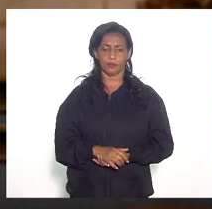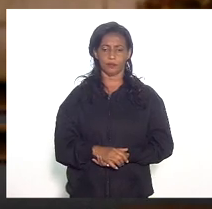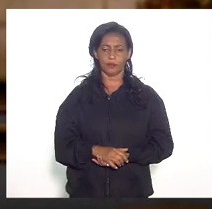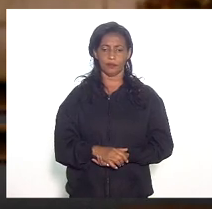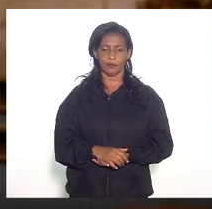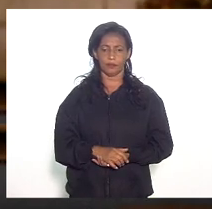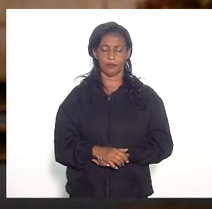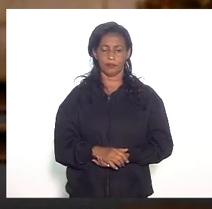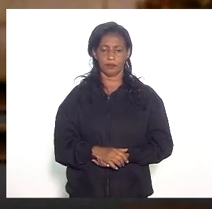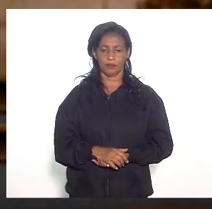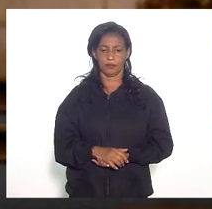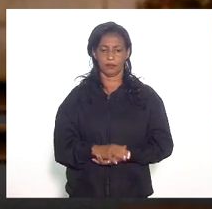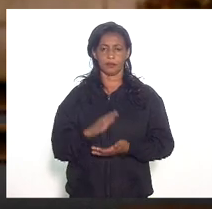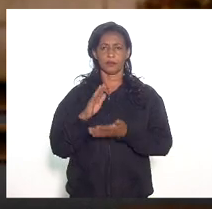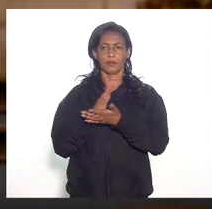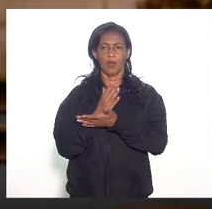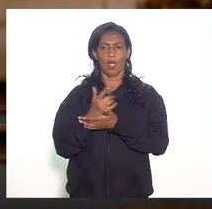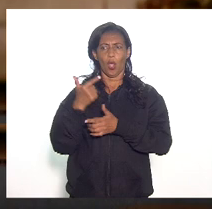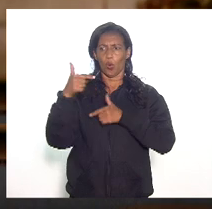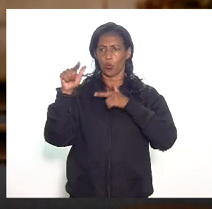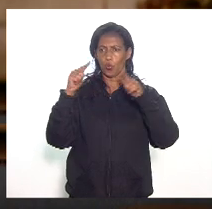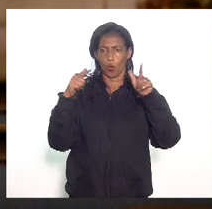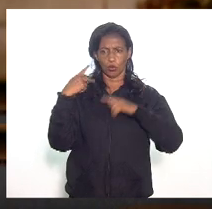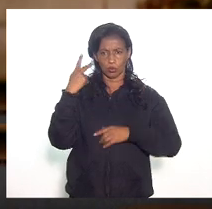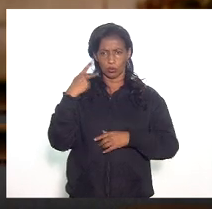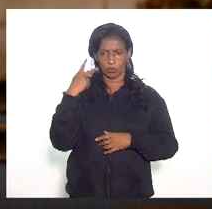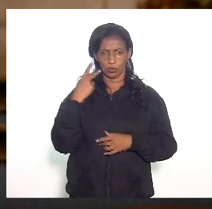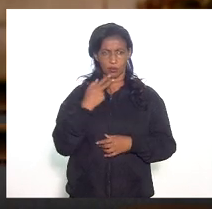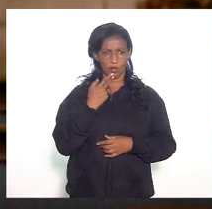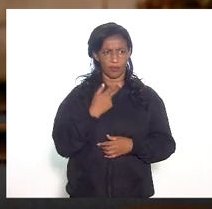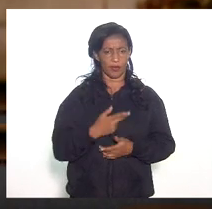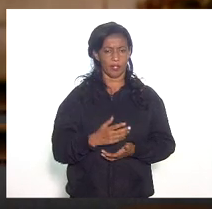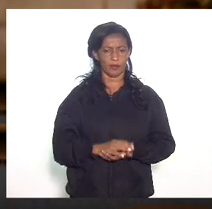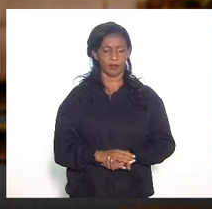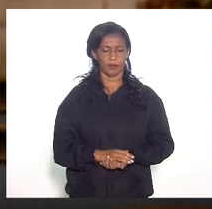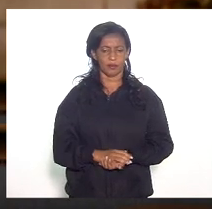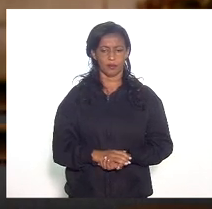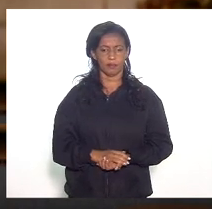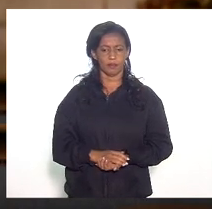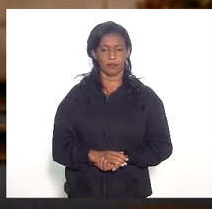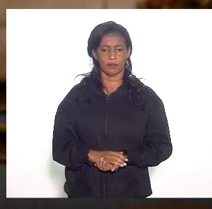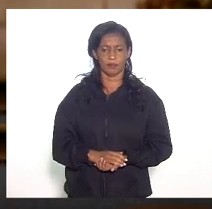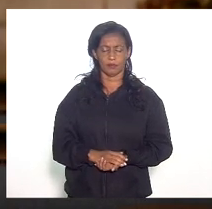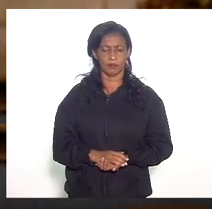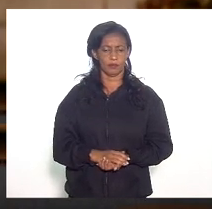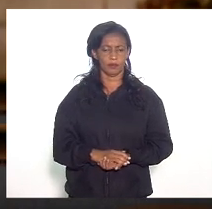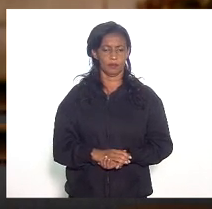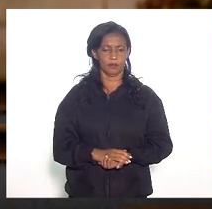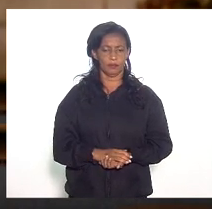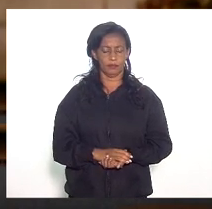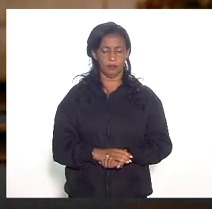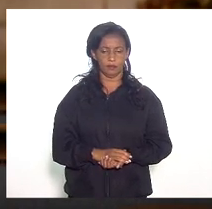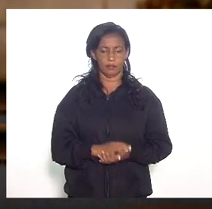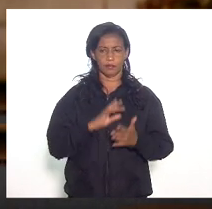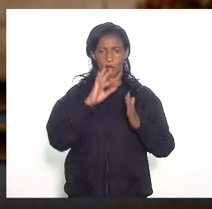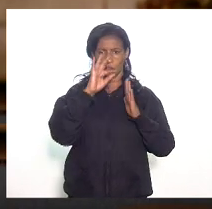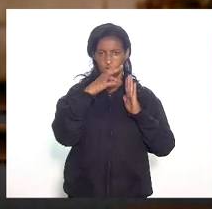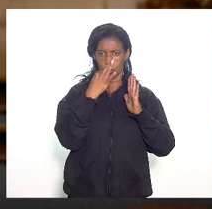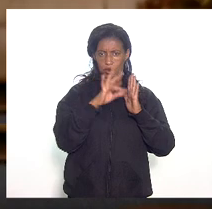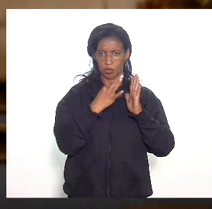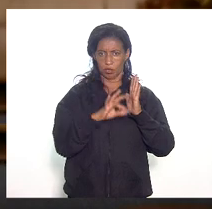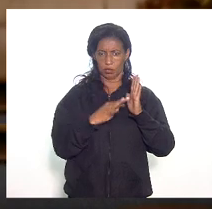algum outro parlamentar Valdeck então vamos lá estão inscritos